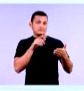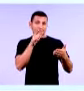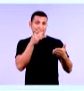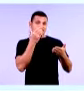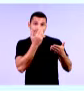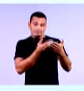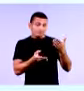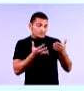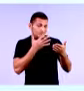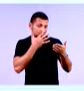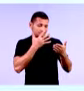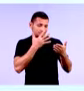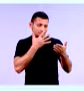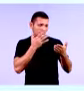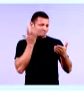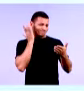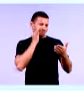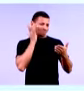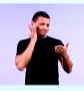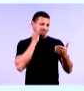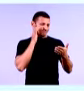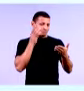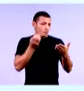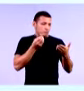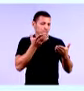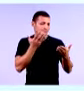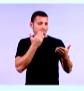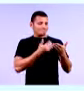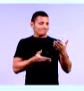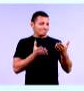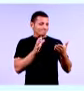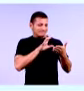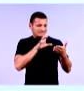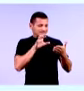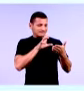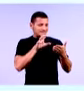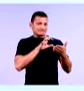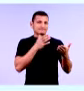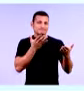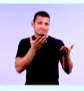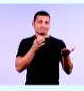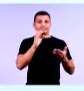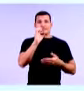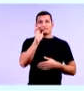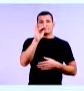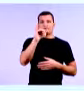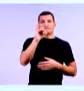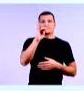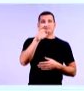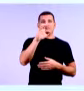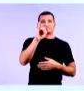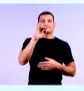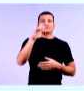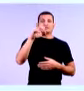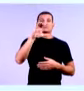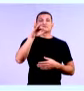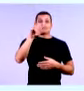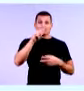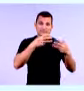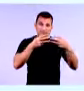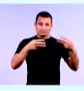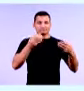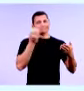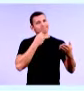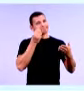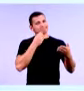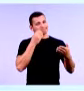né? E não sabe aí como é que ficou isso. Ou seja, a eficiência, né, da rede é muito fraca. Então, esse requisito é